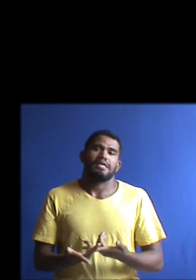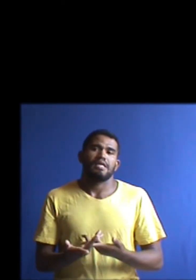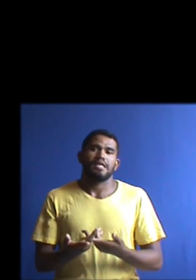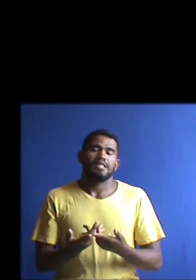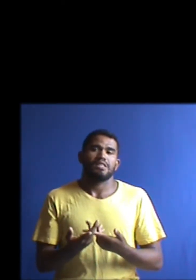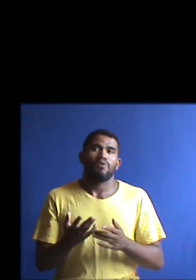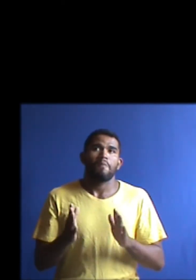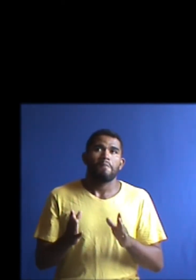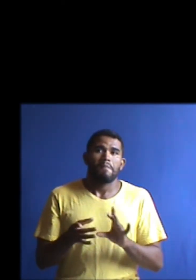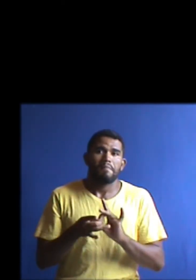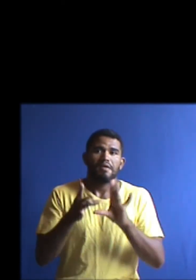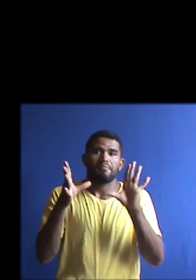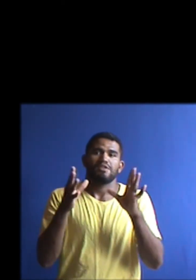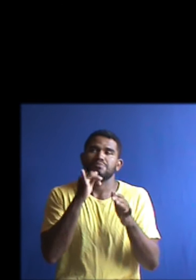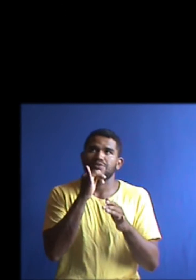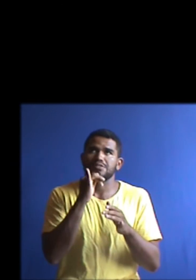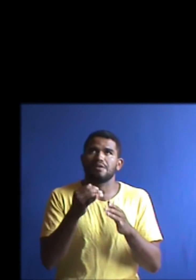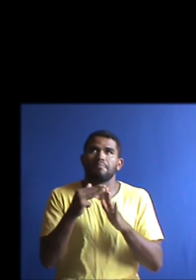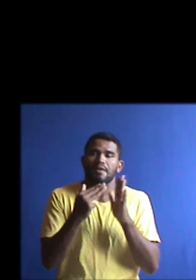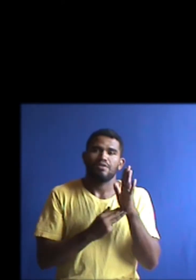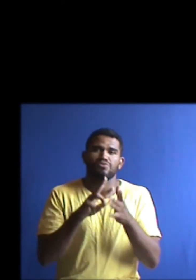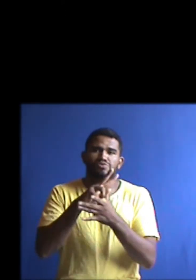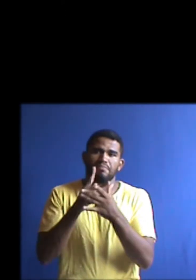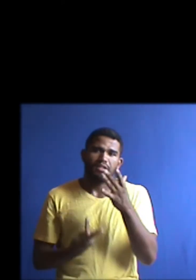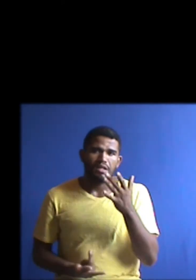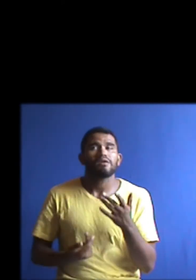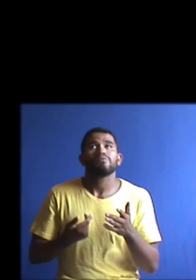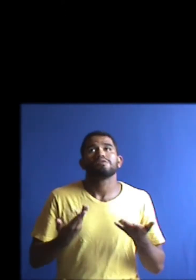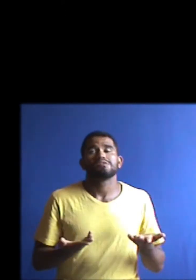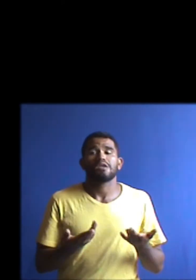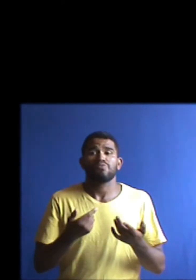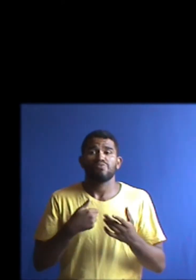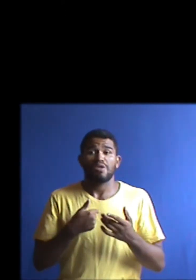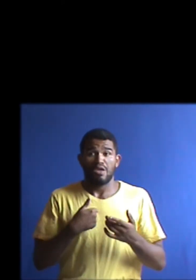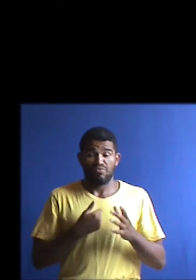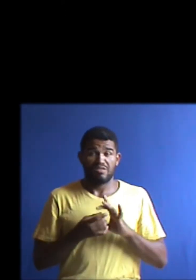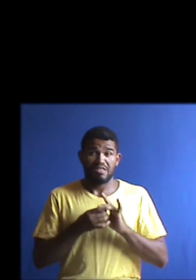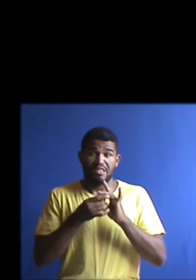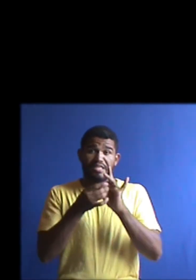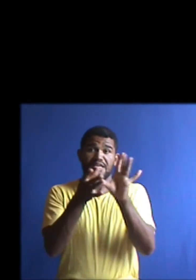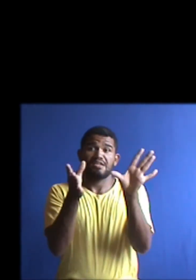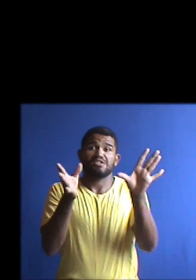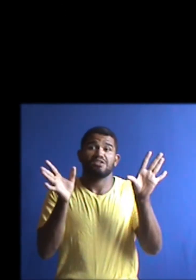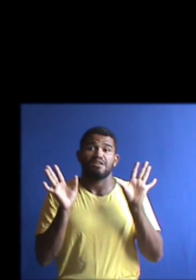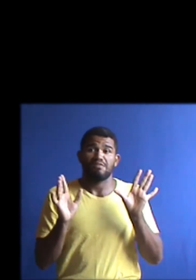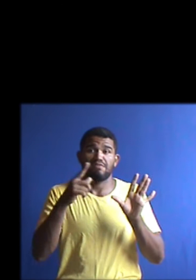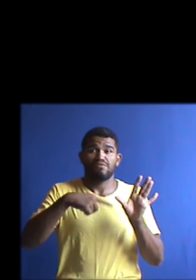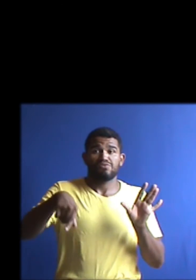Então acaba permitindo métodos bilíngues. E eu estou deixando essa questão aí para